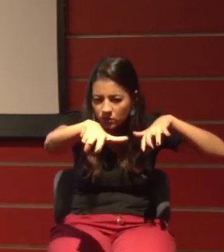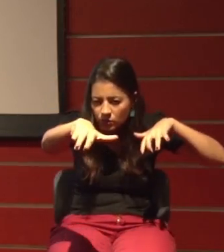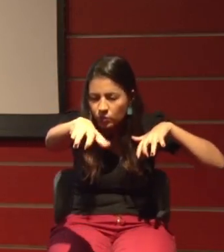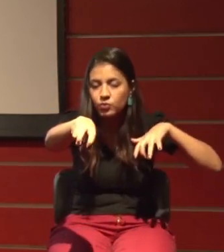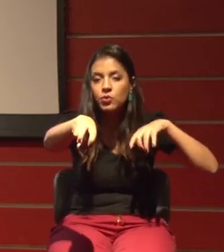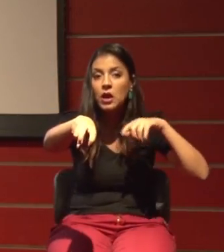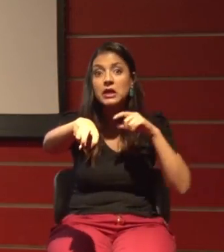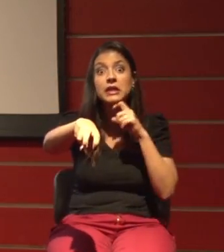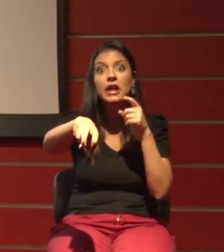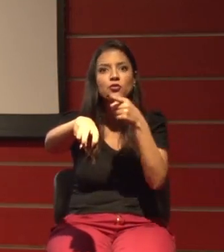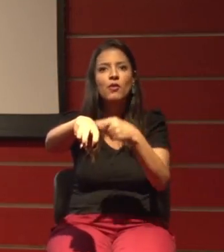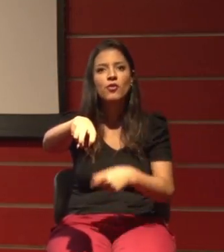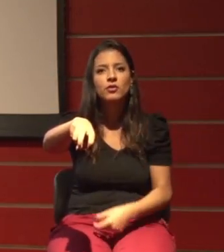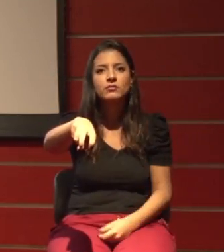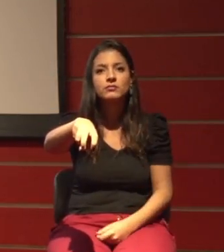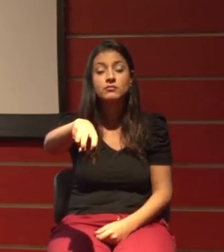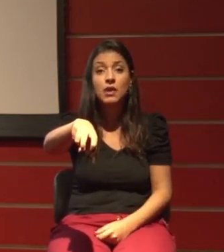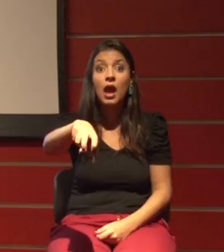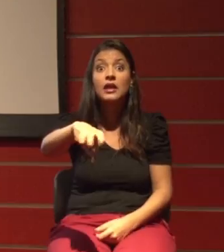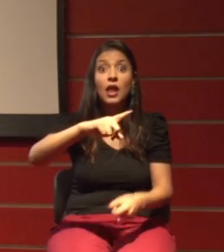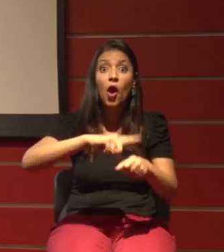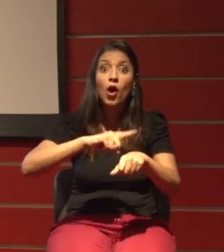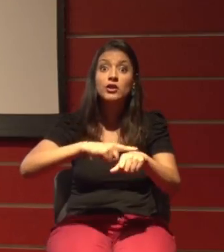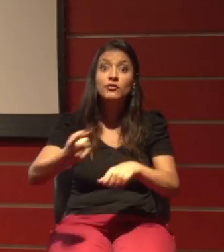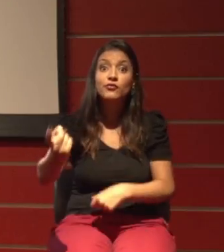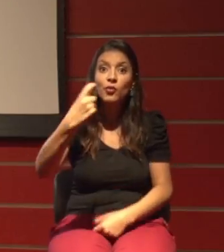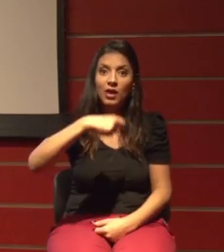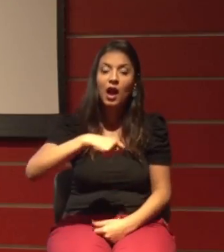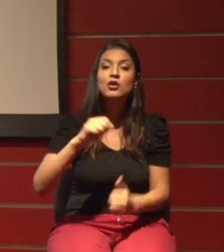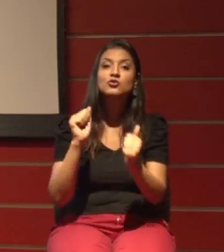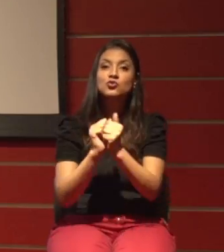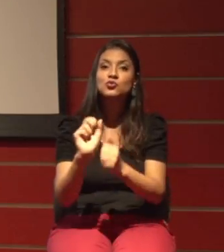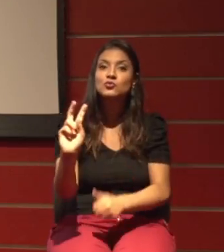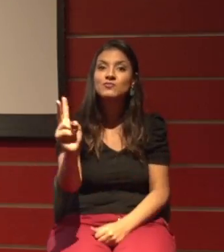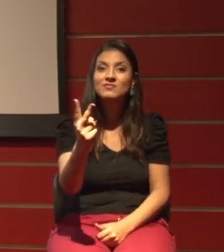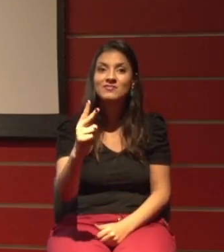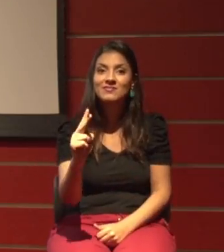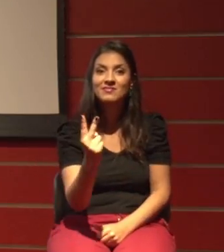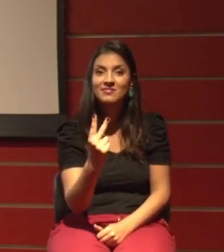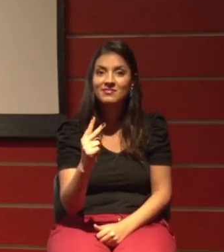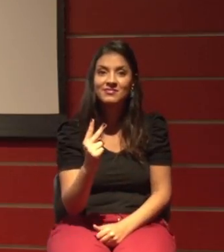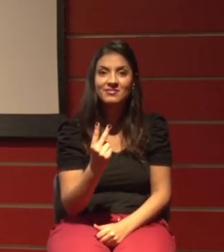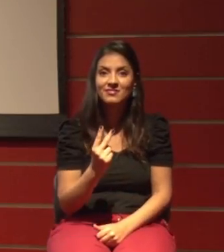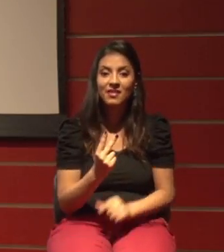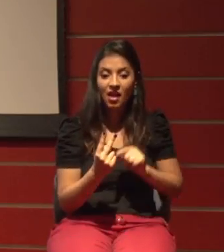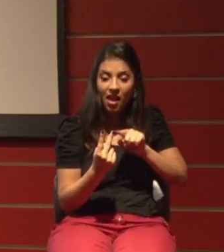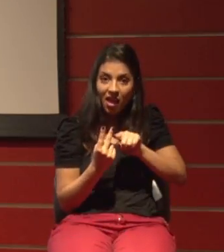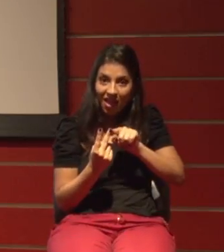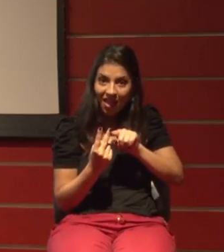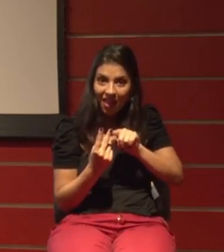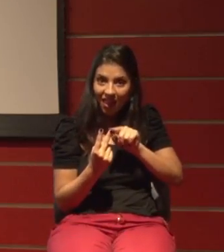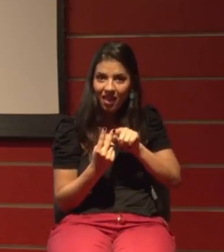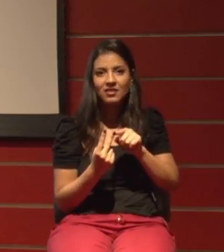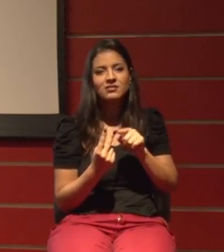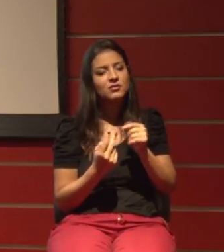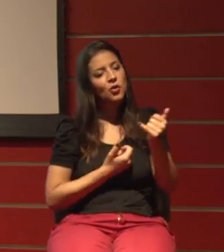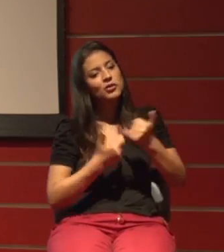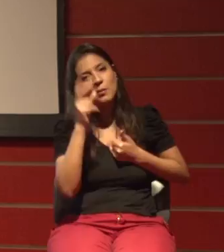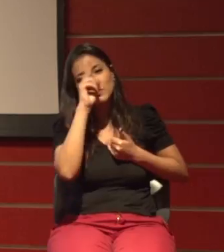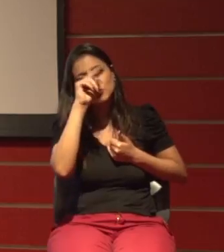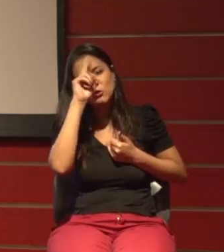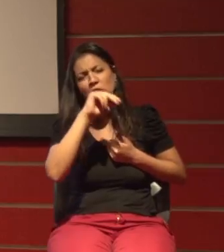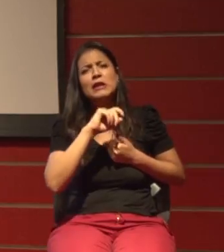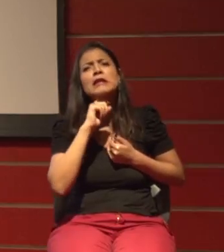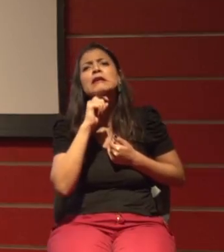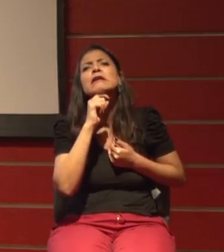lá com alguém que ninguém nunca viu antes e pede para essa pessoa contar uma história que nunca foi contada n